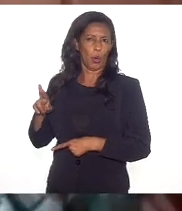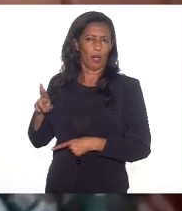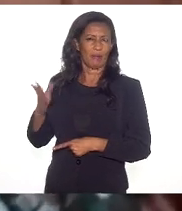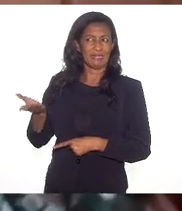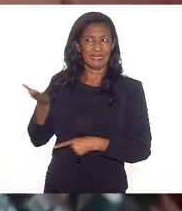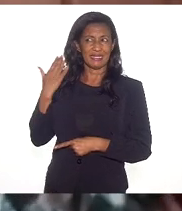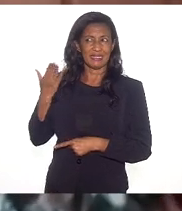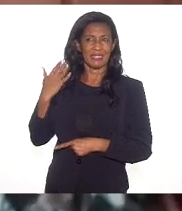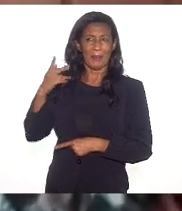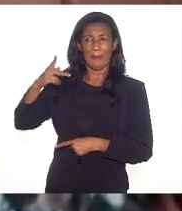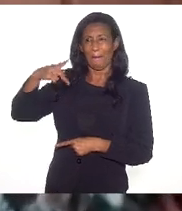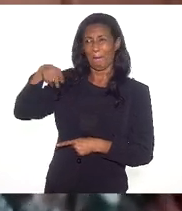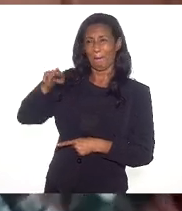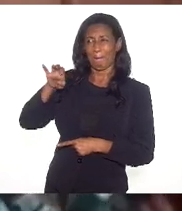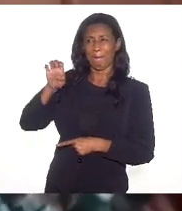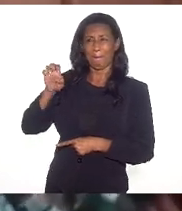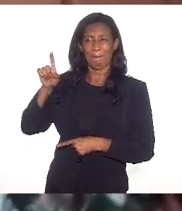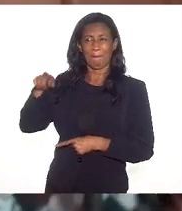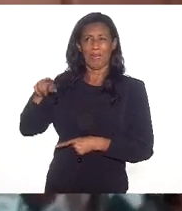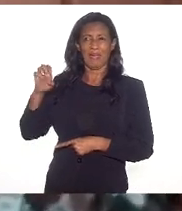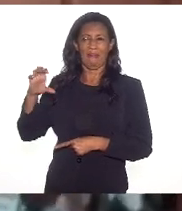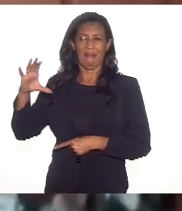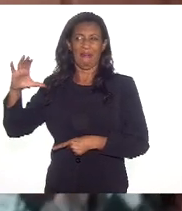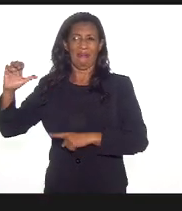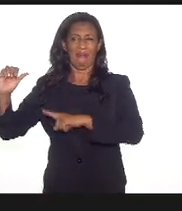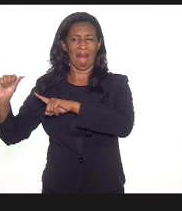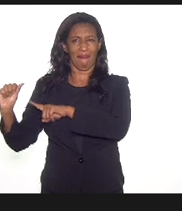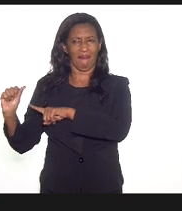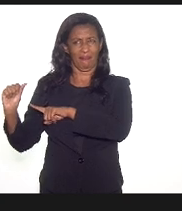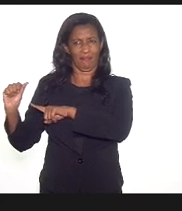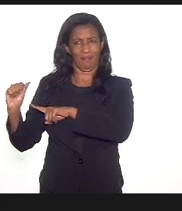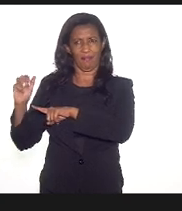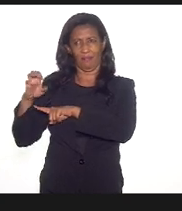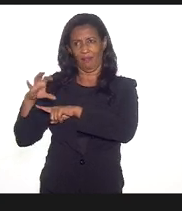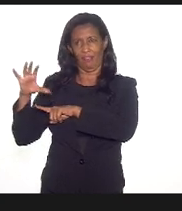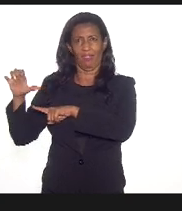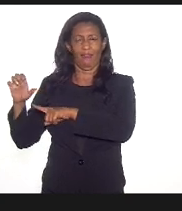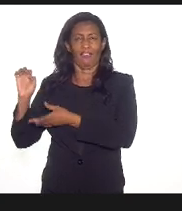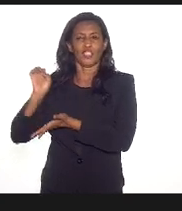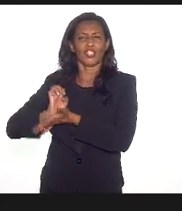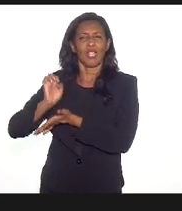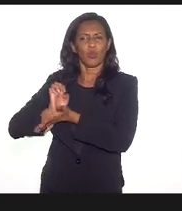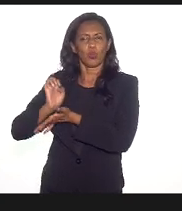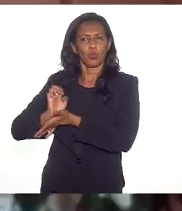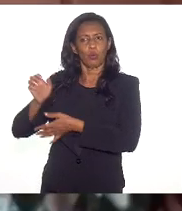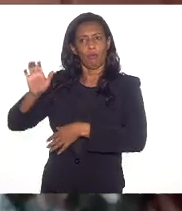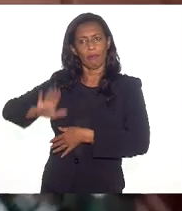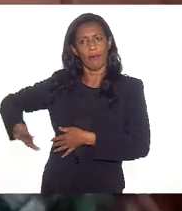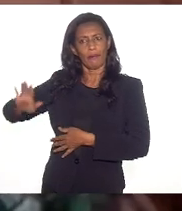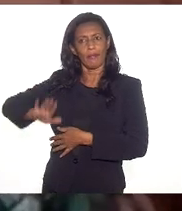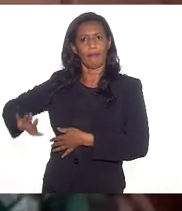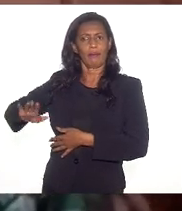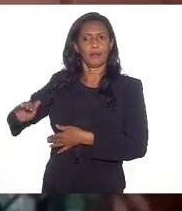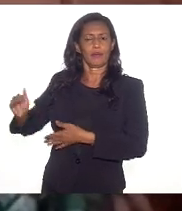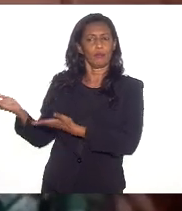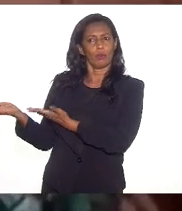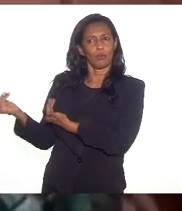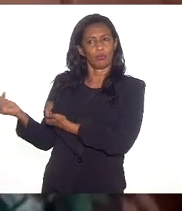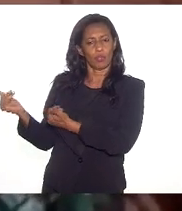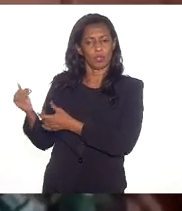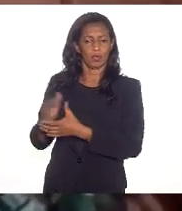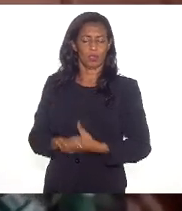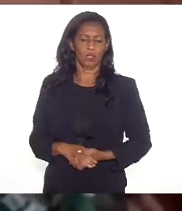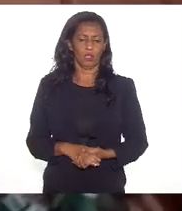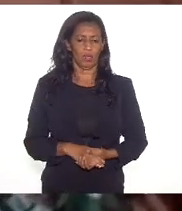no pré-ECA, pré-estabelecimento do Estatuto da Criança e do Adolescente. E é tido pelos organismos, eu acho